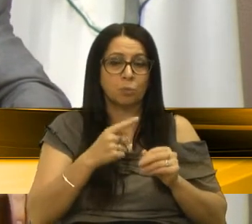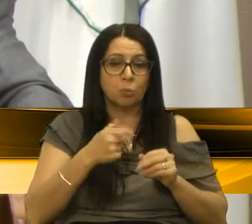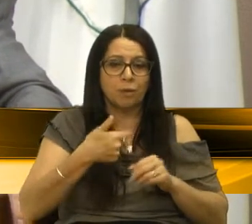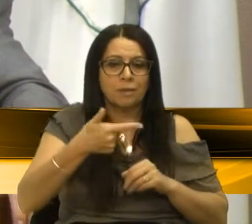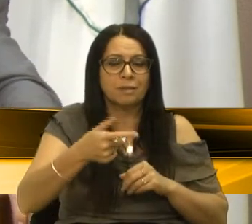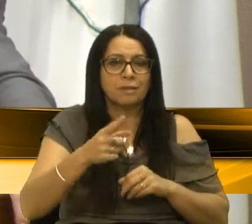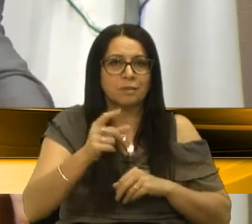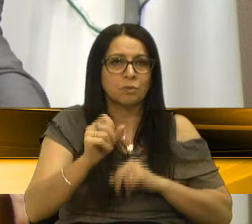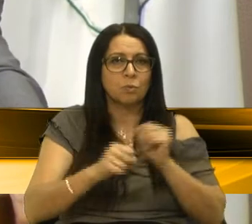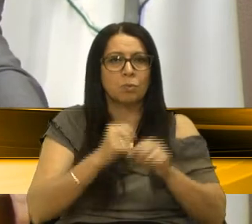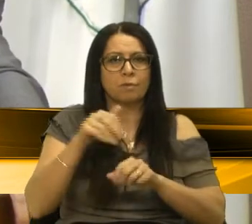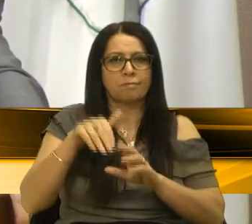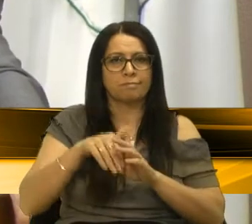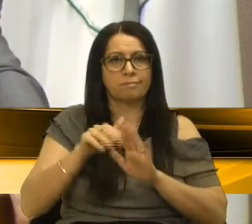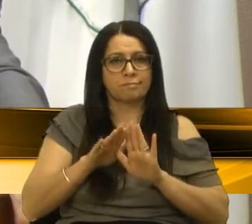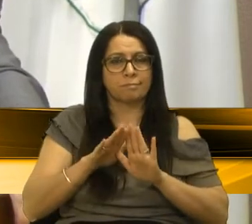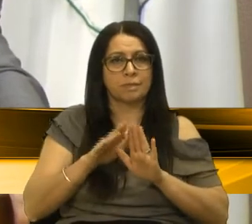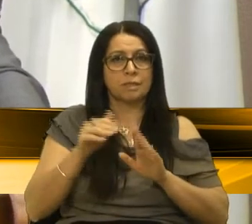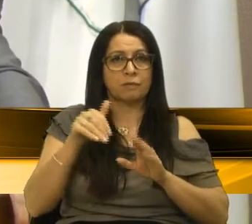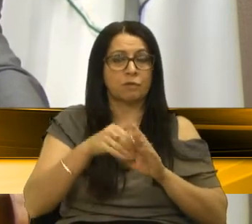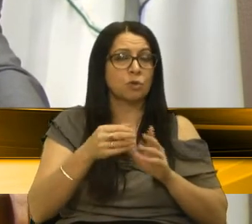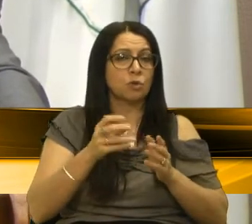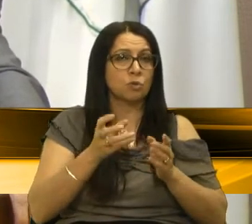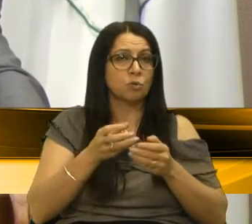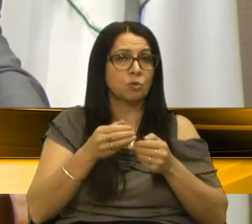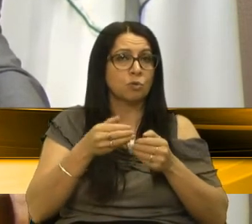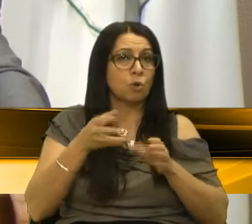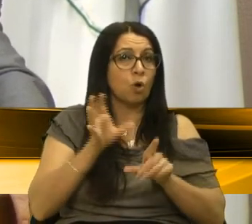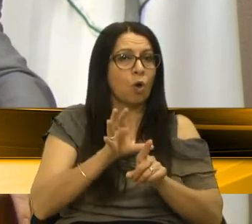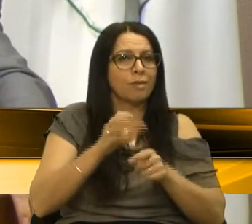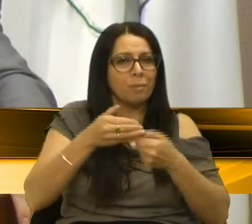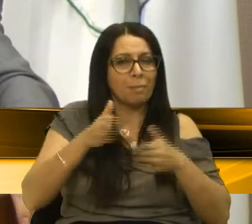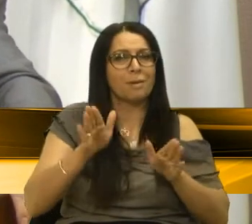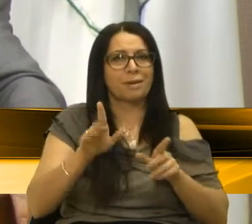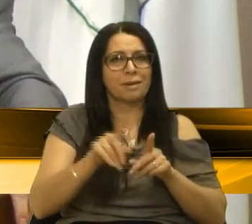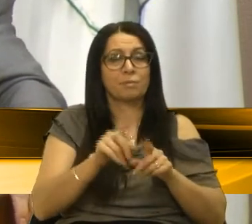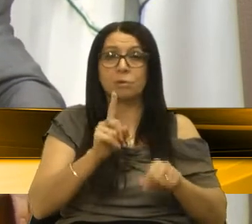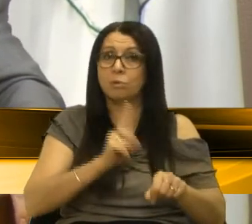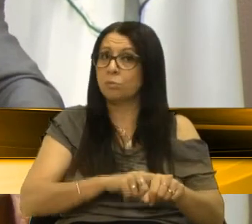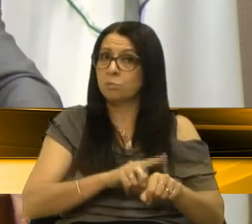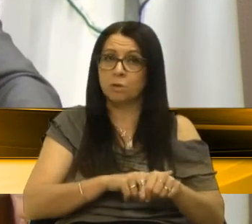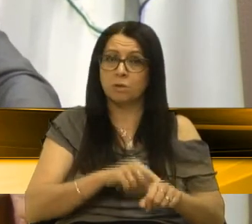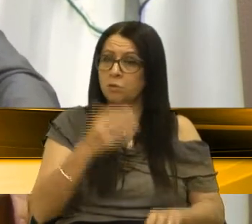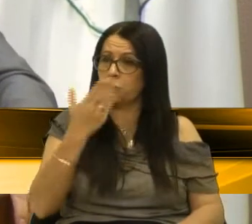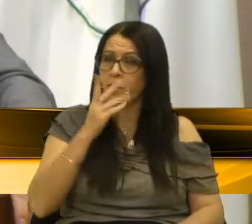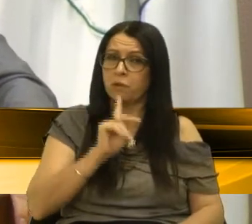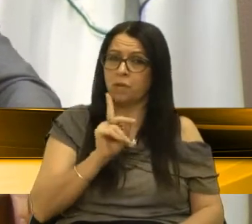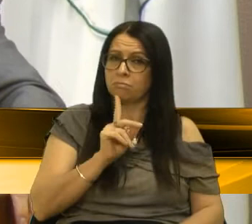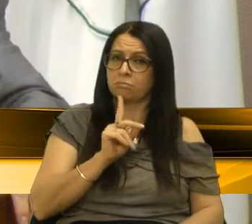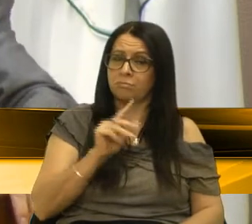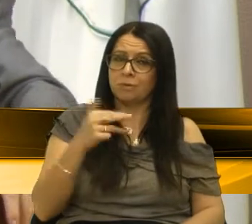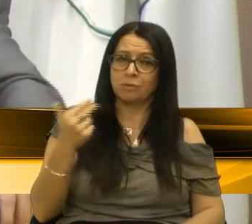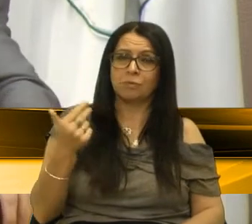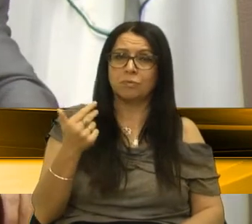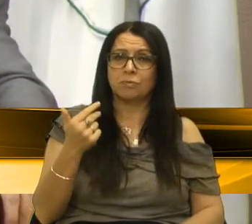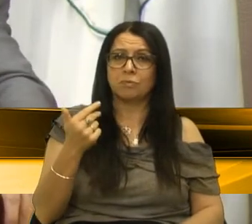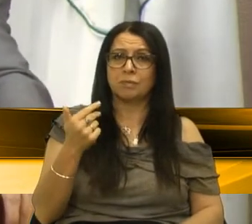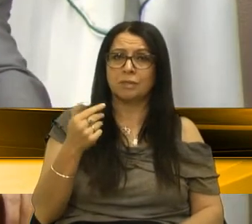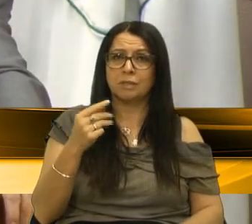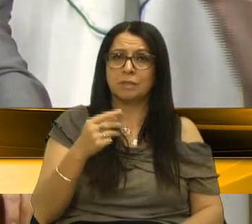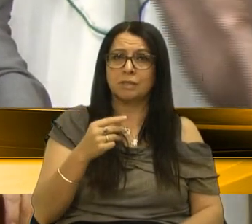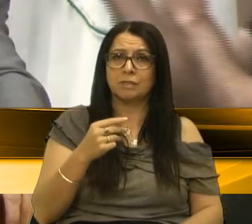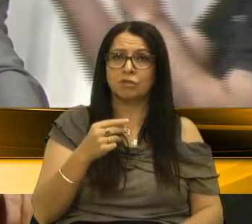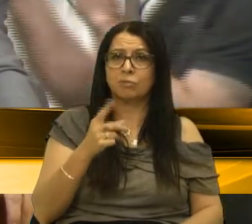ano eleitoral e eu votei contra a abertura do processo, porque naquele momento eu não via suficiente